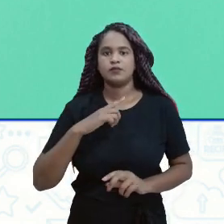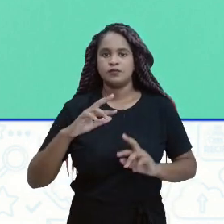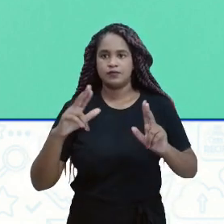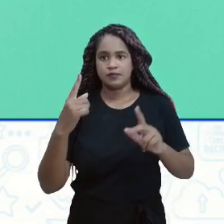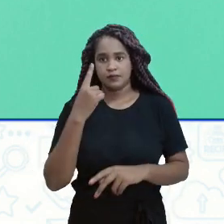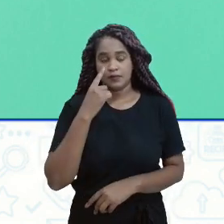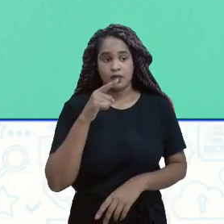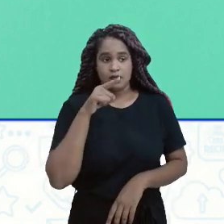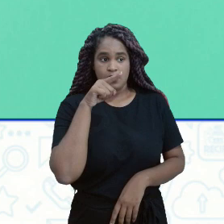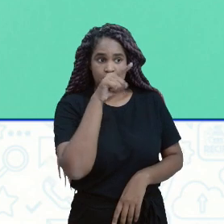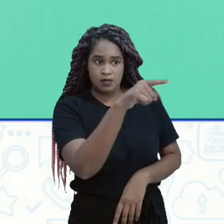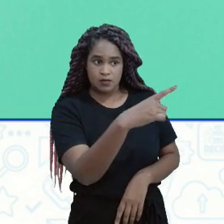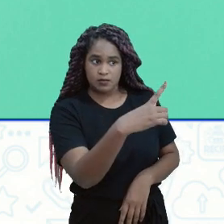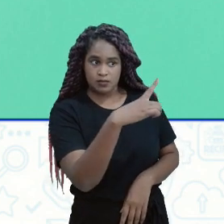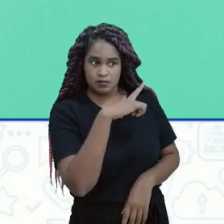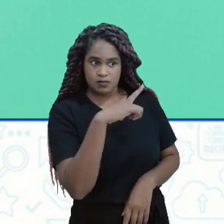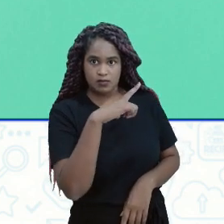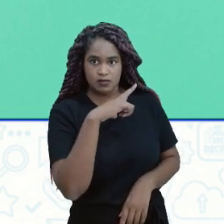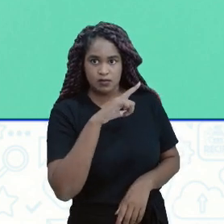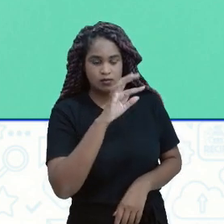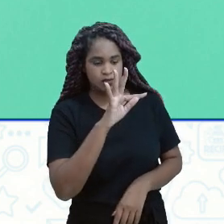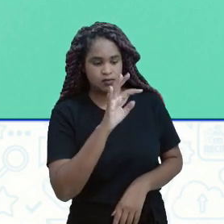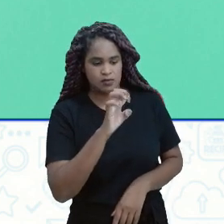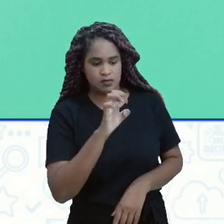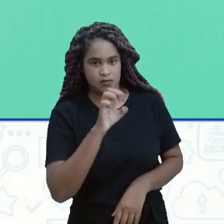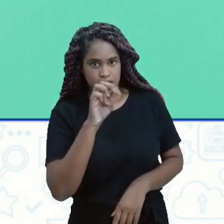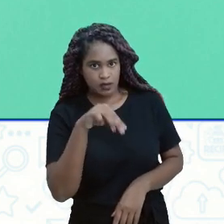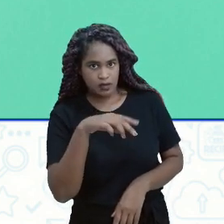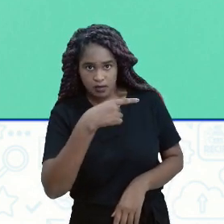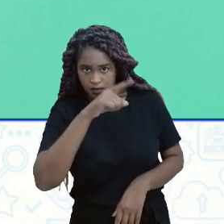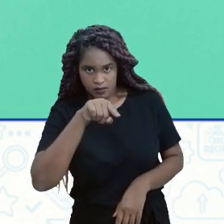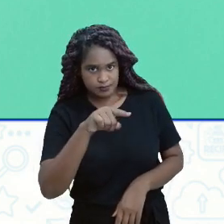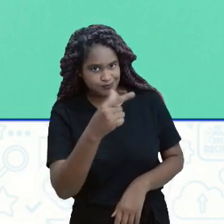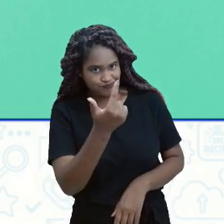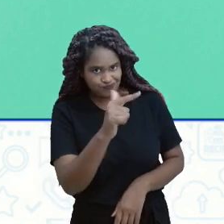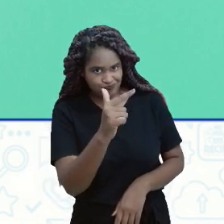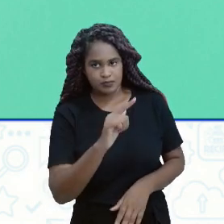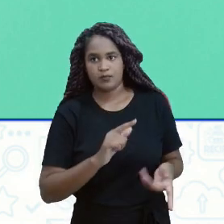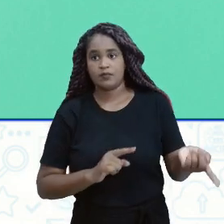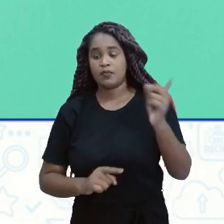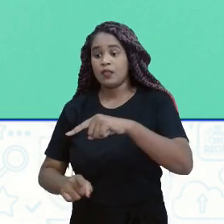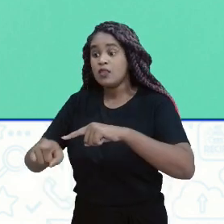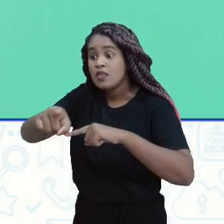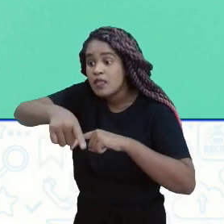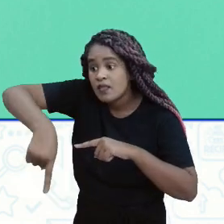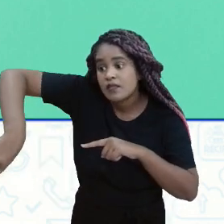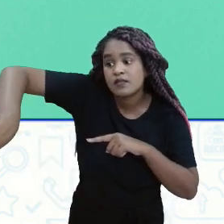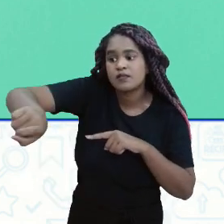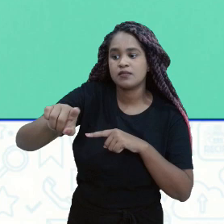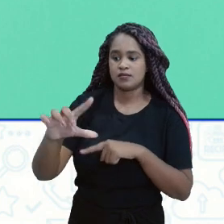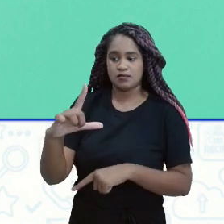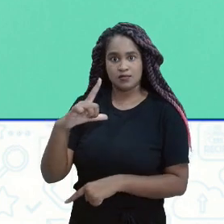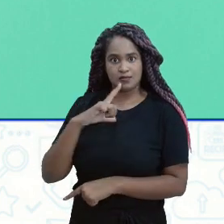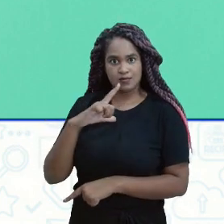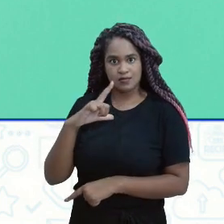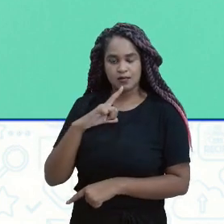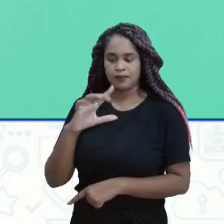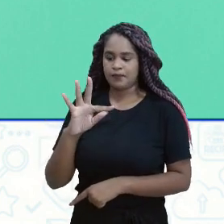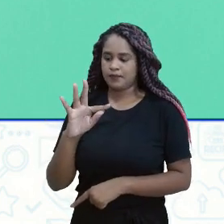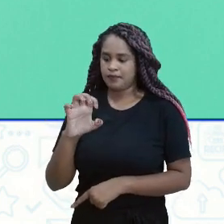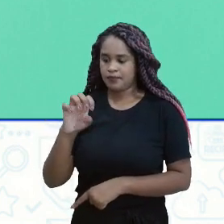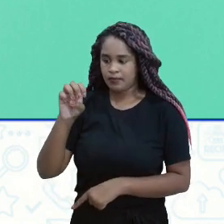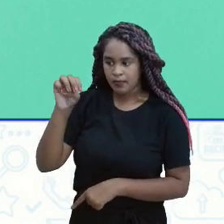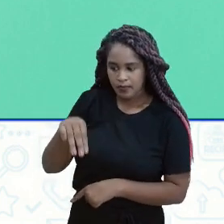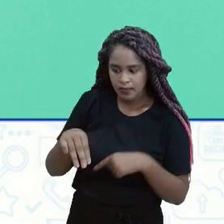tem, não vai ter acento, tá certo? Mas se eu digo eles têm, eu preciso do acento gráfico, porque